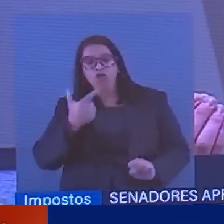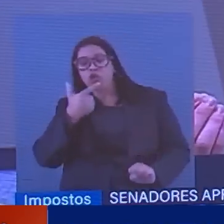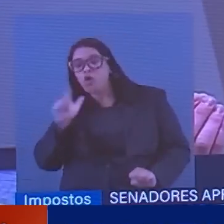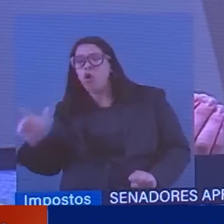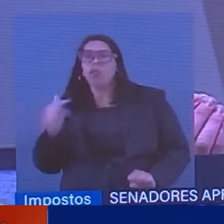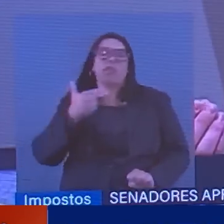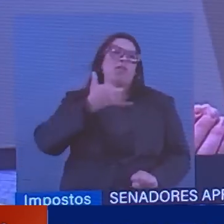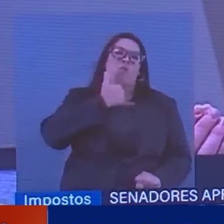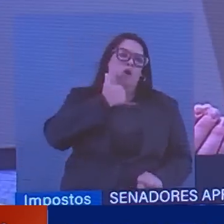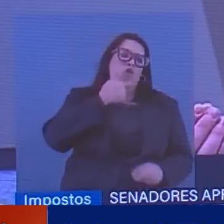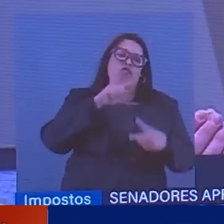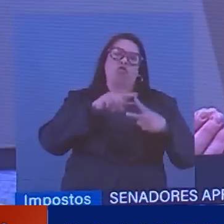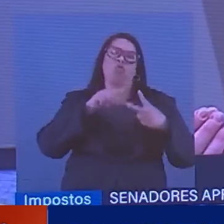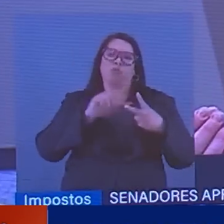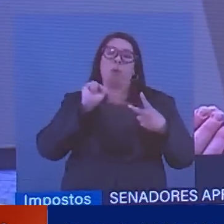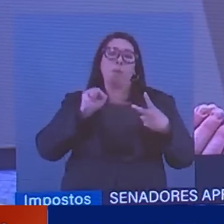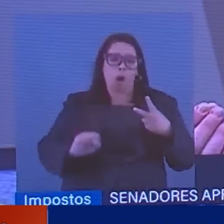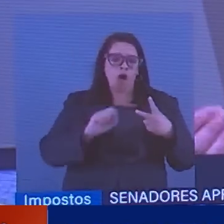mais fanática.